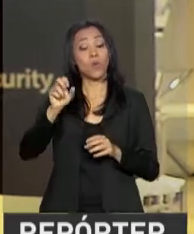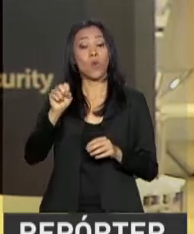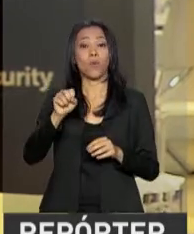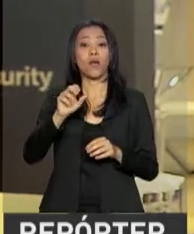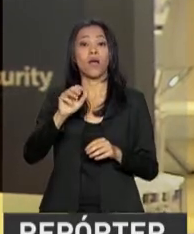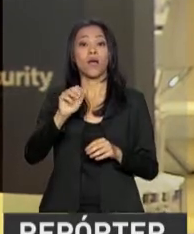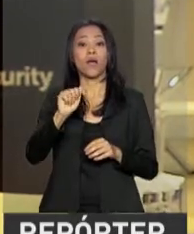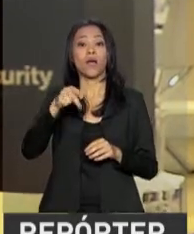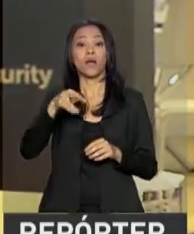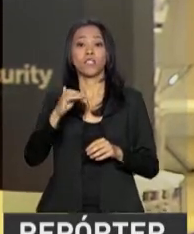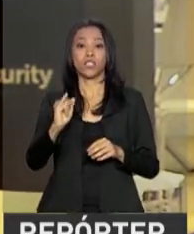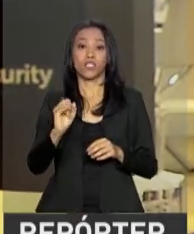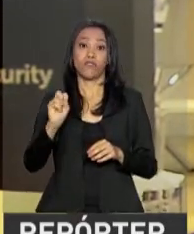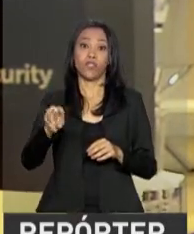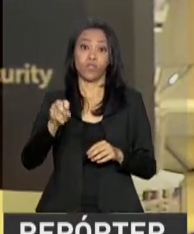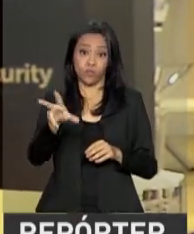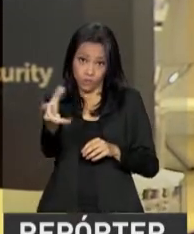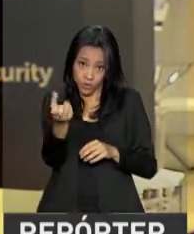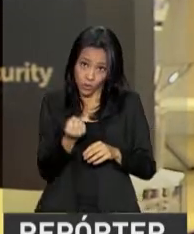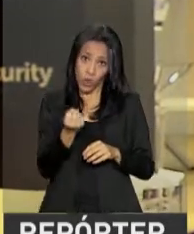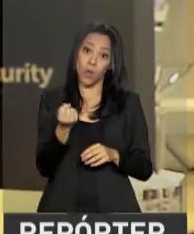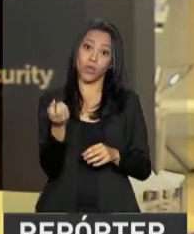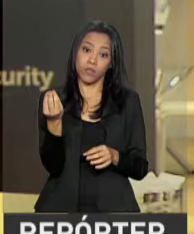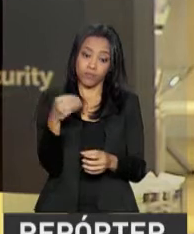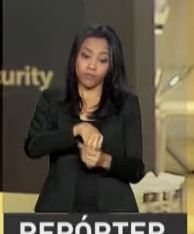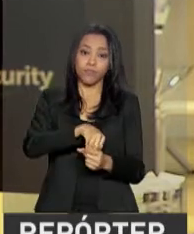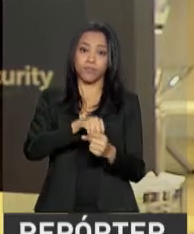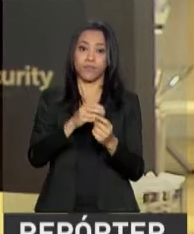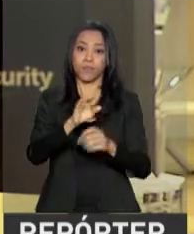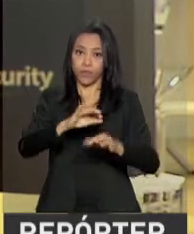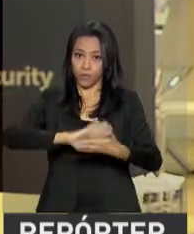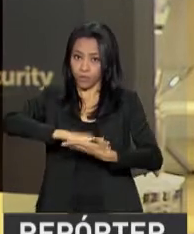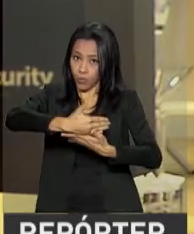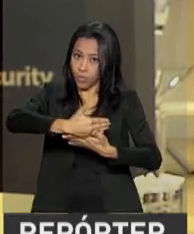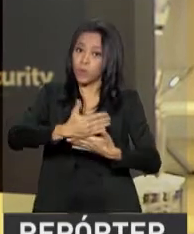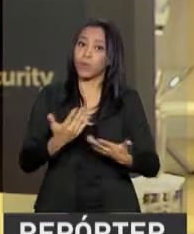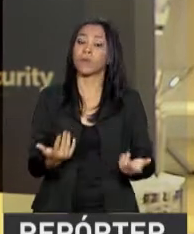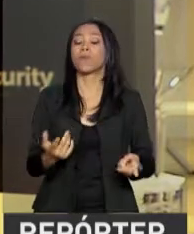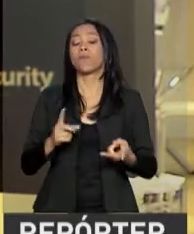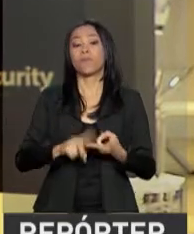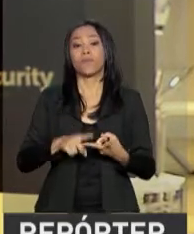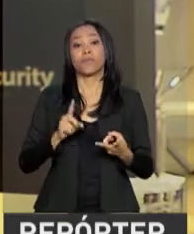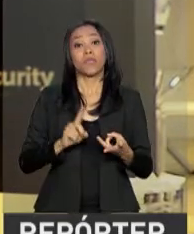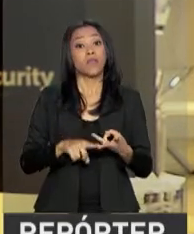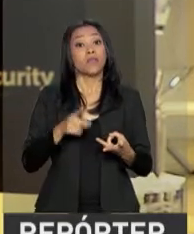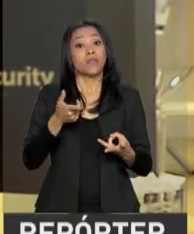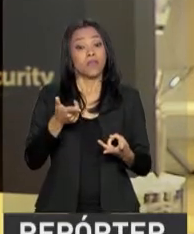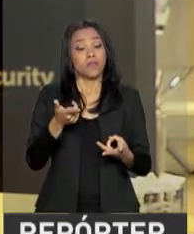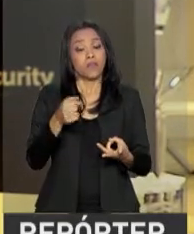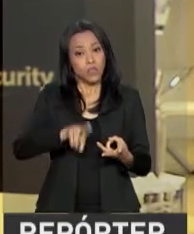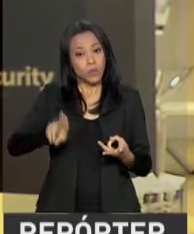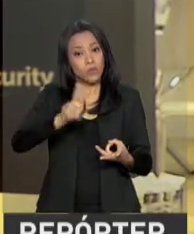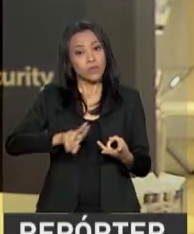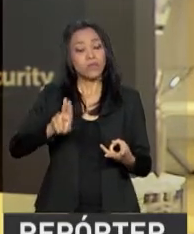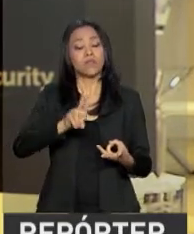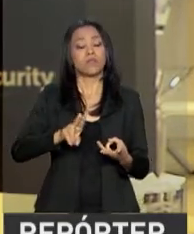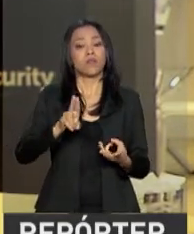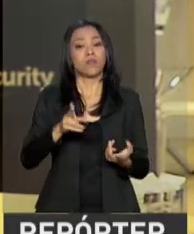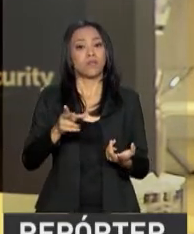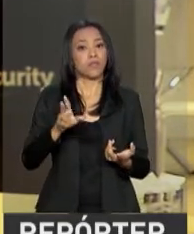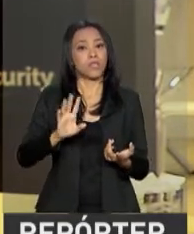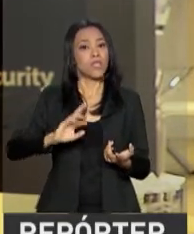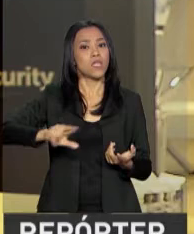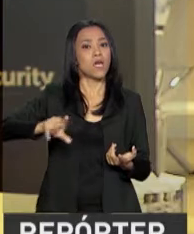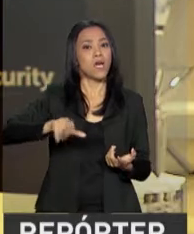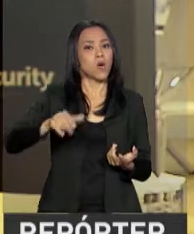antes de qualidade também instalado e configurado dentro das melhores práticas para o seu ambiente a não